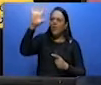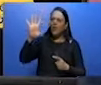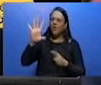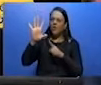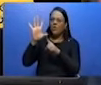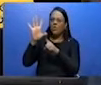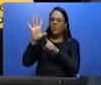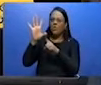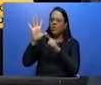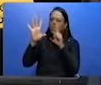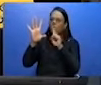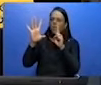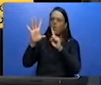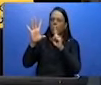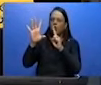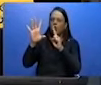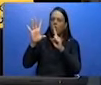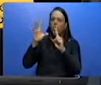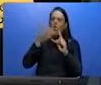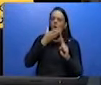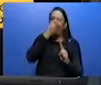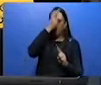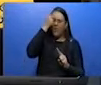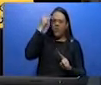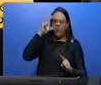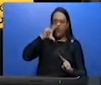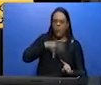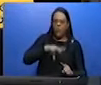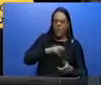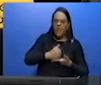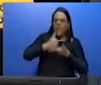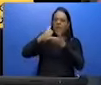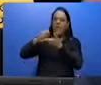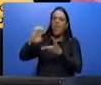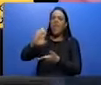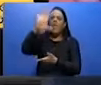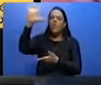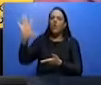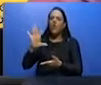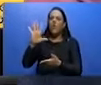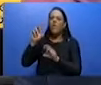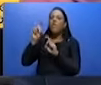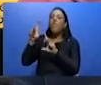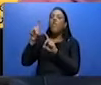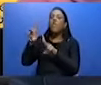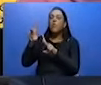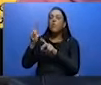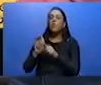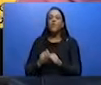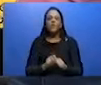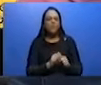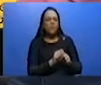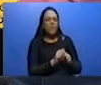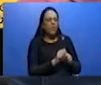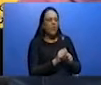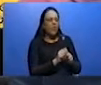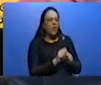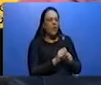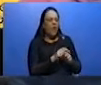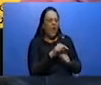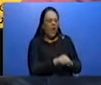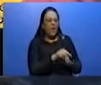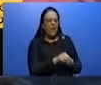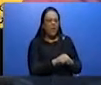um dos objetivos dos portugueses era levar açúcar para vender na Europa. Ele era rejeitado aqui na